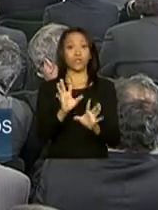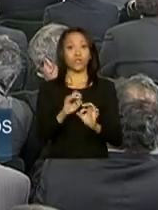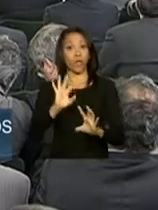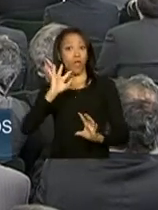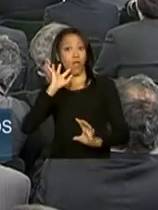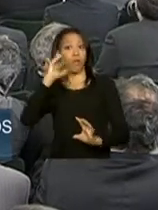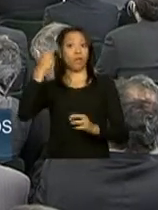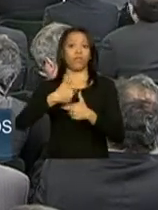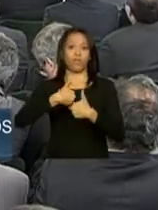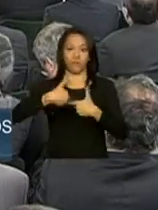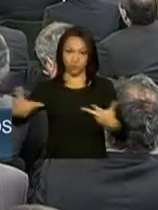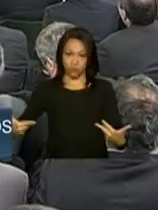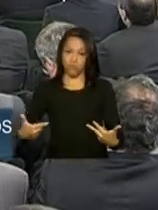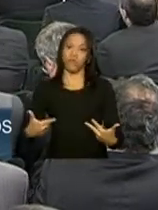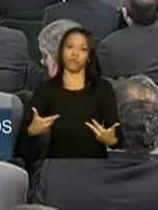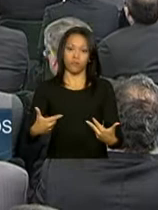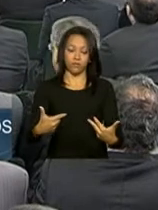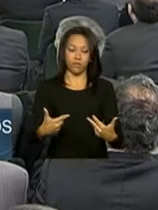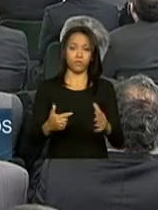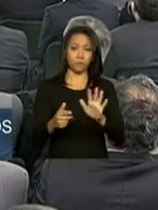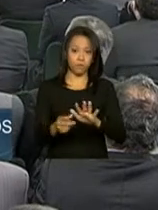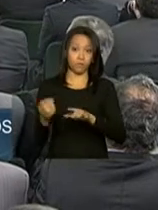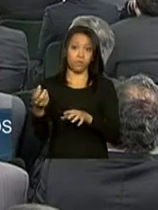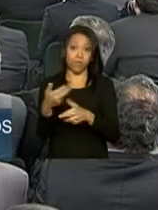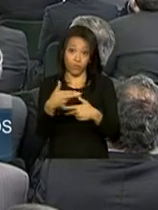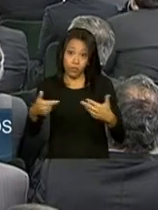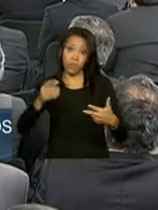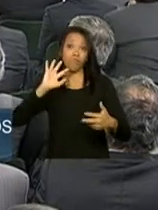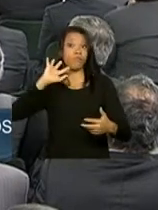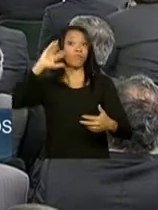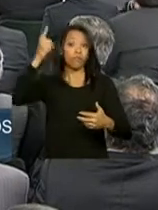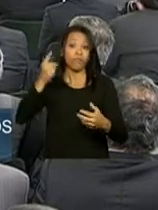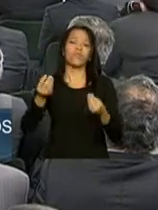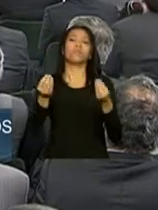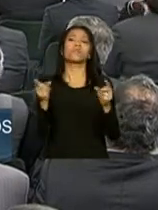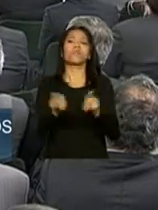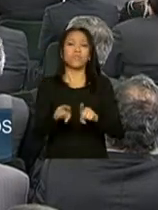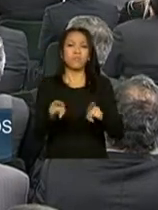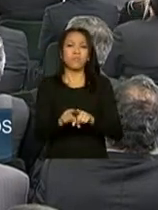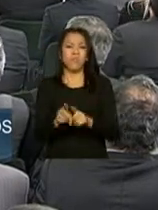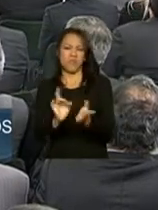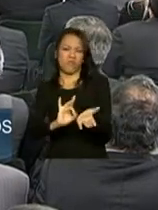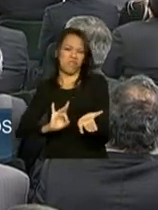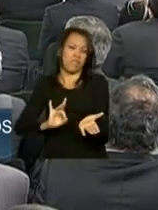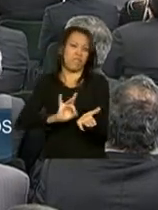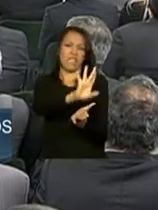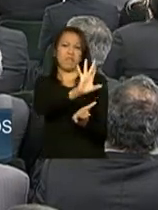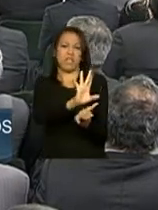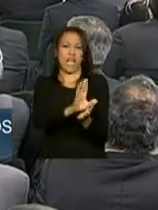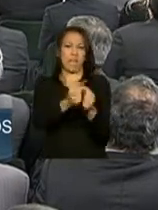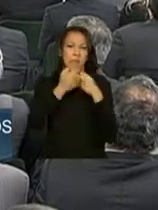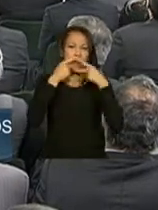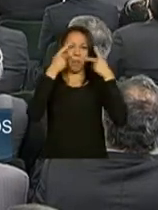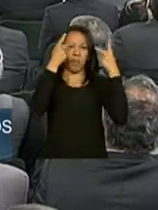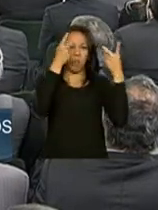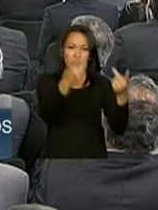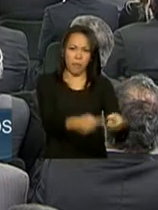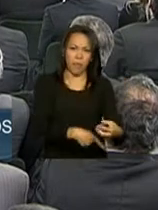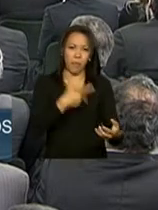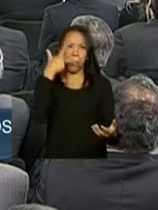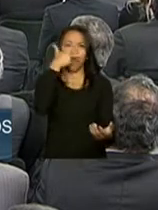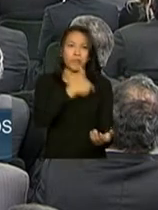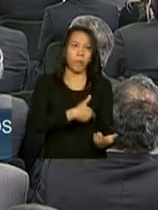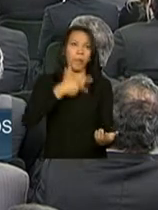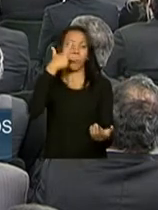novo. O novo se faz também com o expurgo do velho, com a extinção do